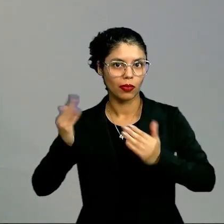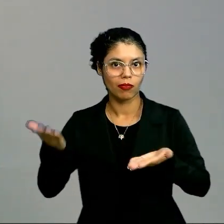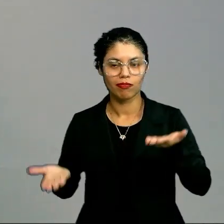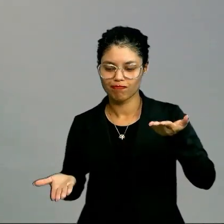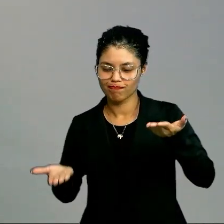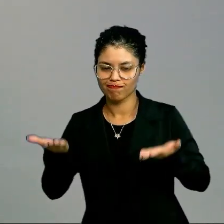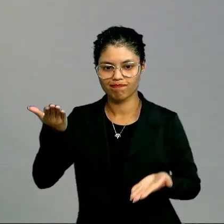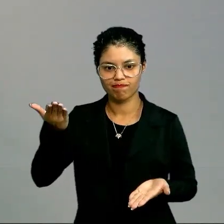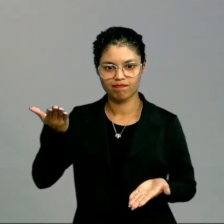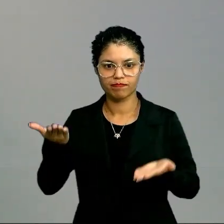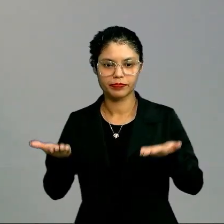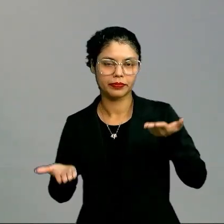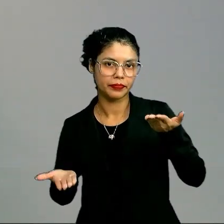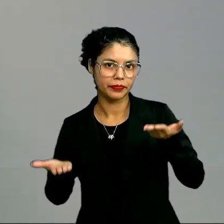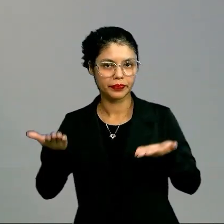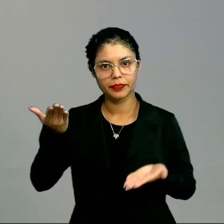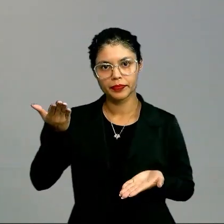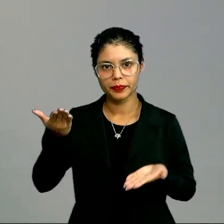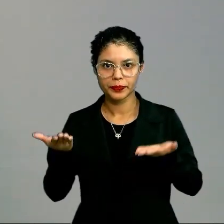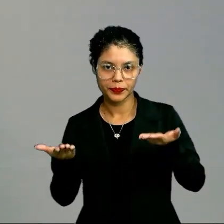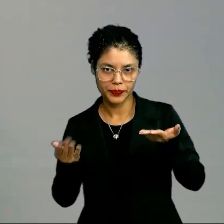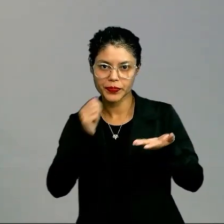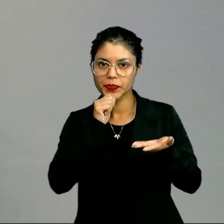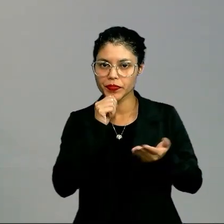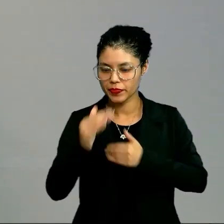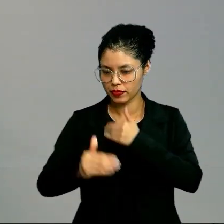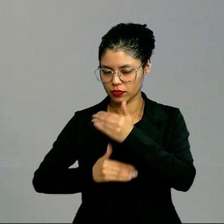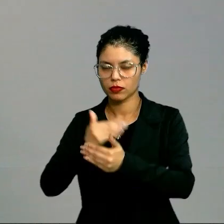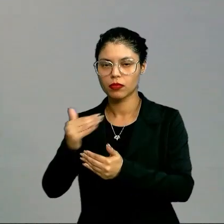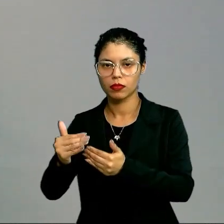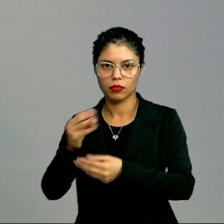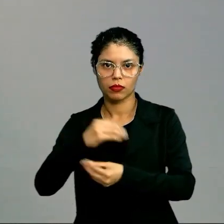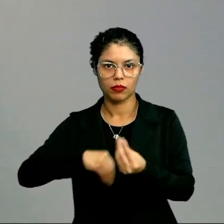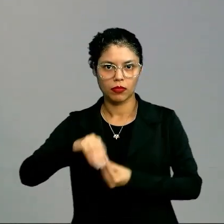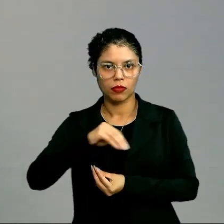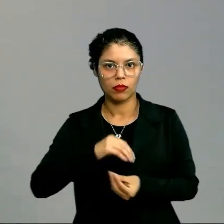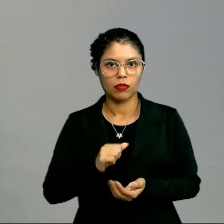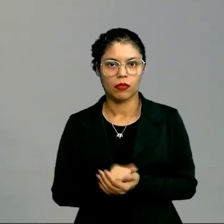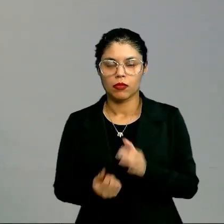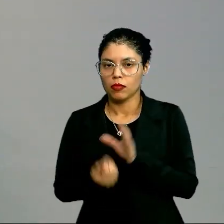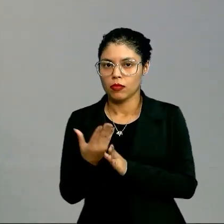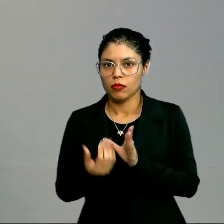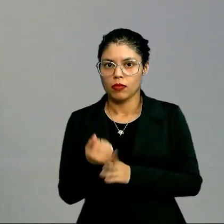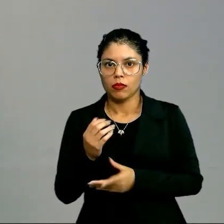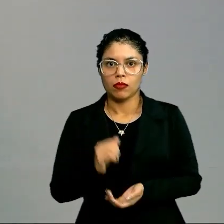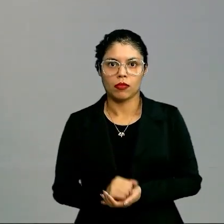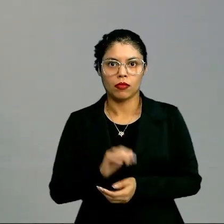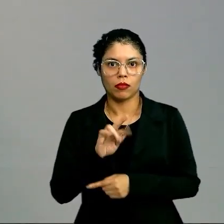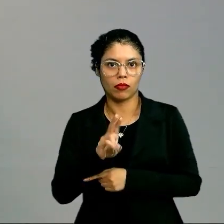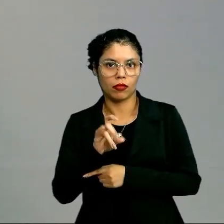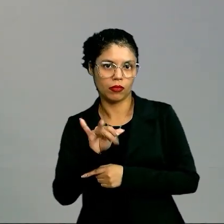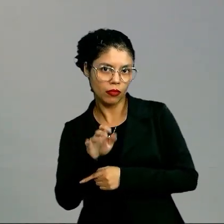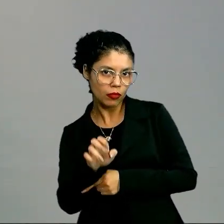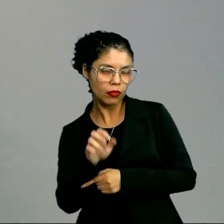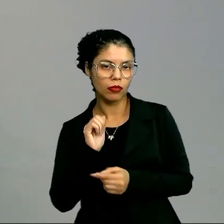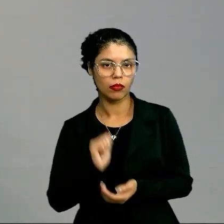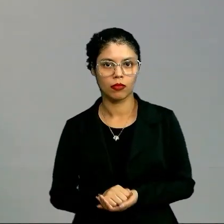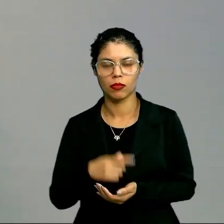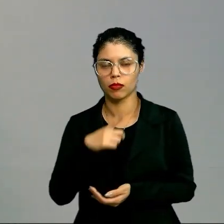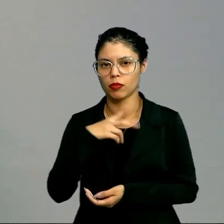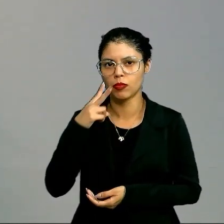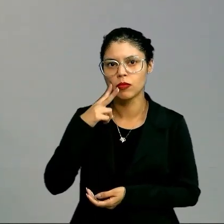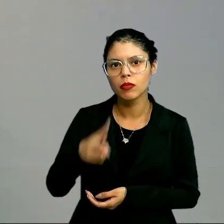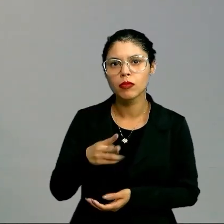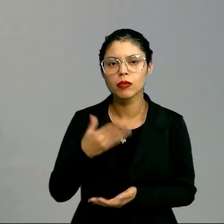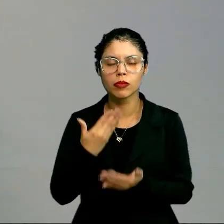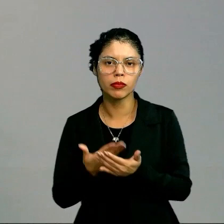que alguém será favorecido durante o processo reacional, seja produto ou seja reagente. Nós também